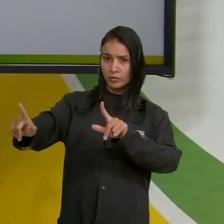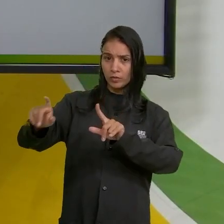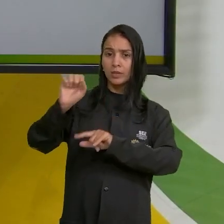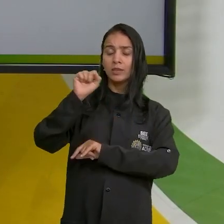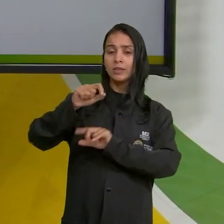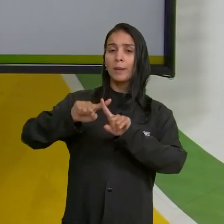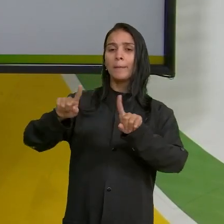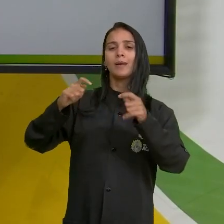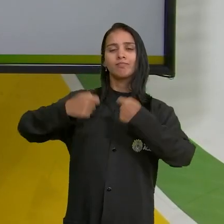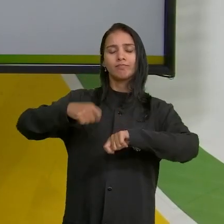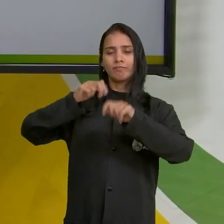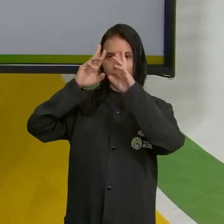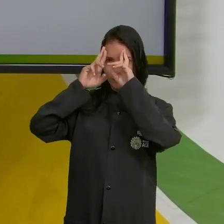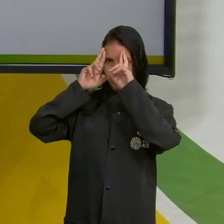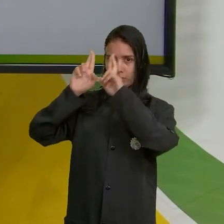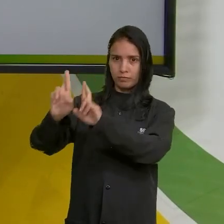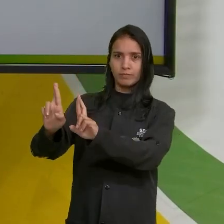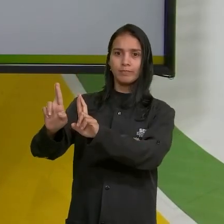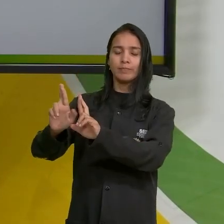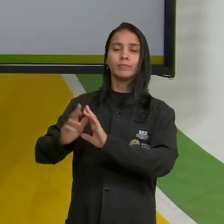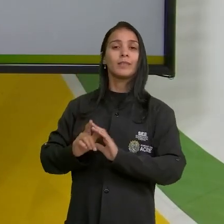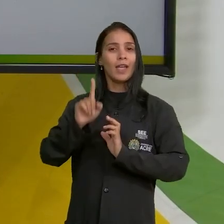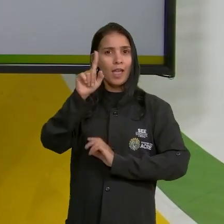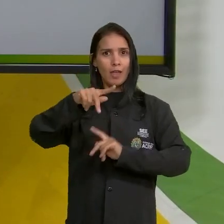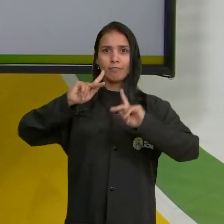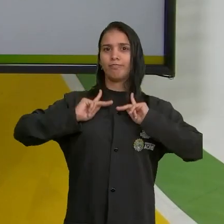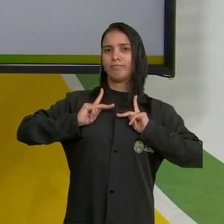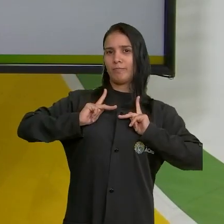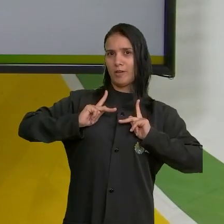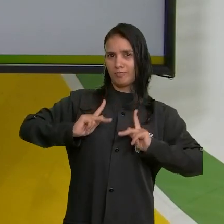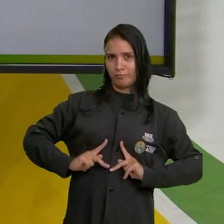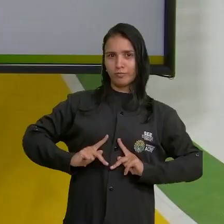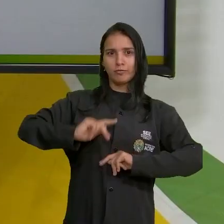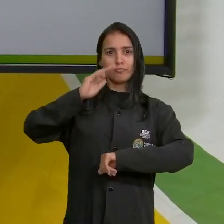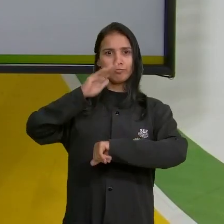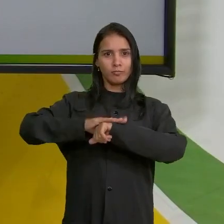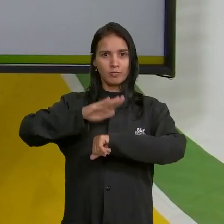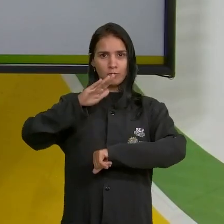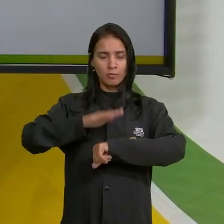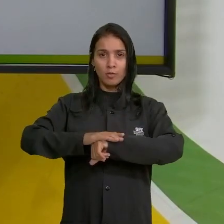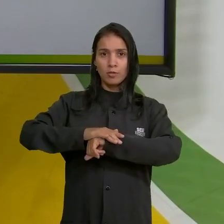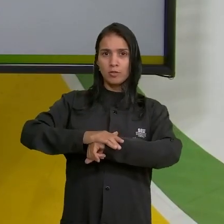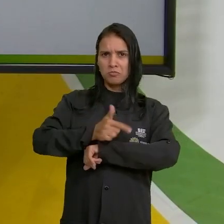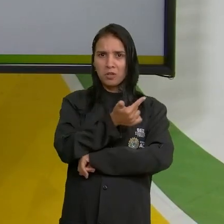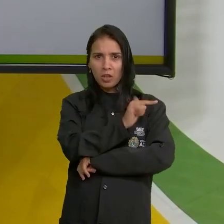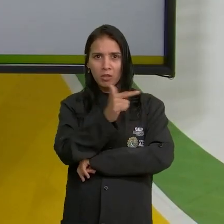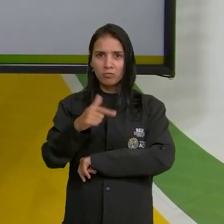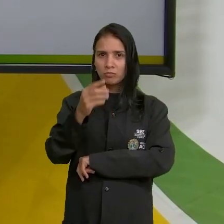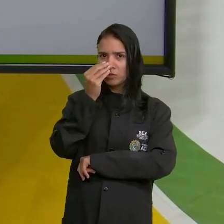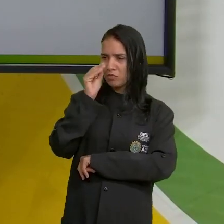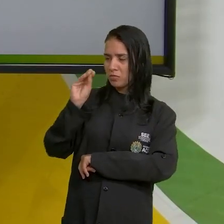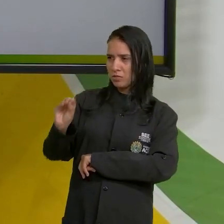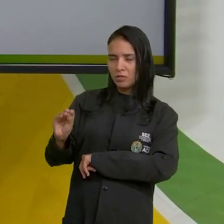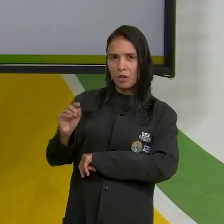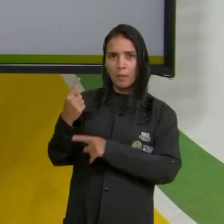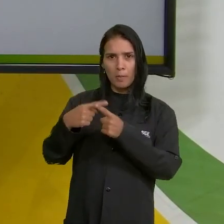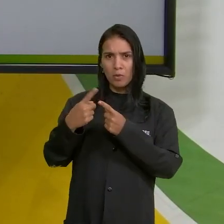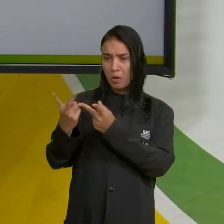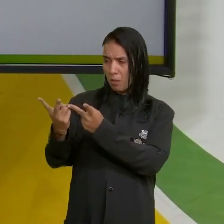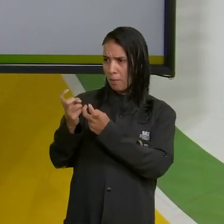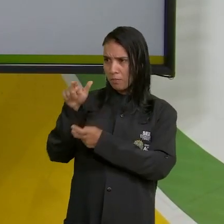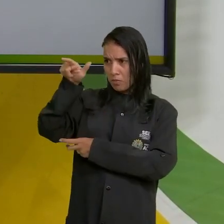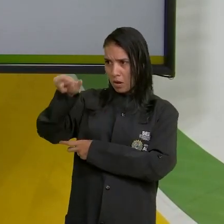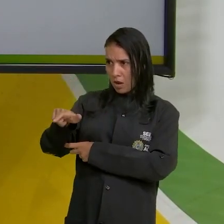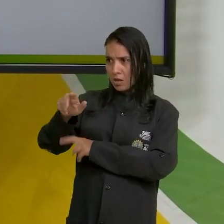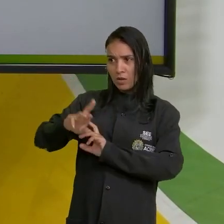de alteridade. Isso é uma postura não preconceituosa. É quando você percebe a diferença.